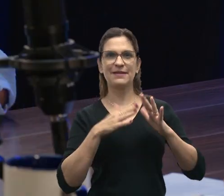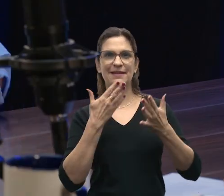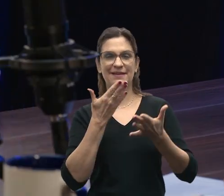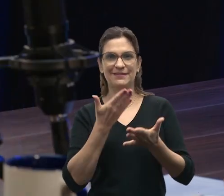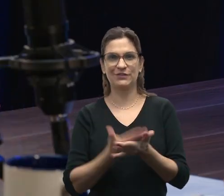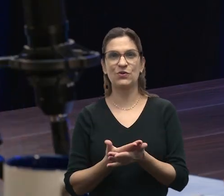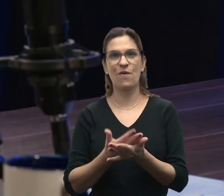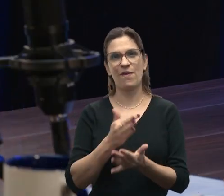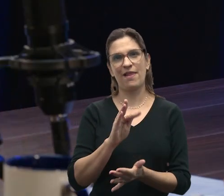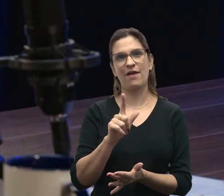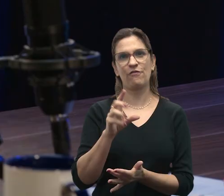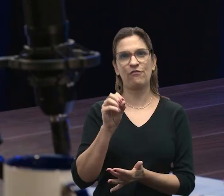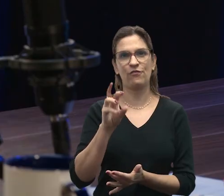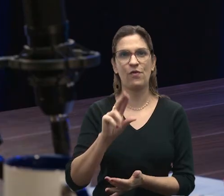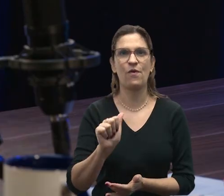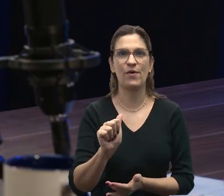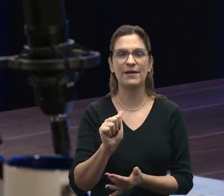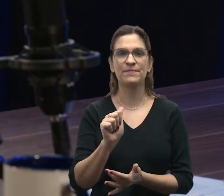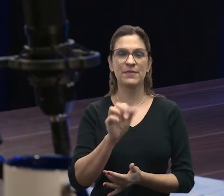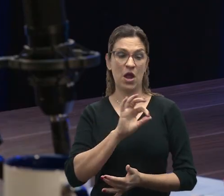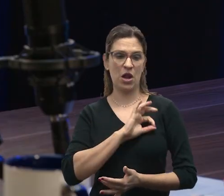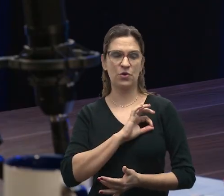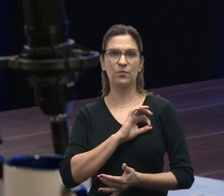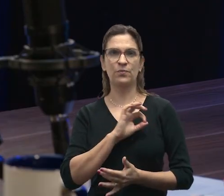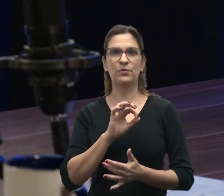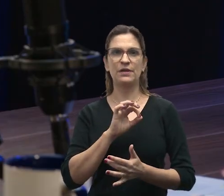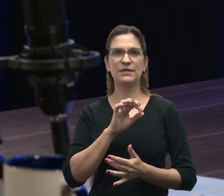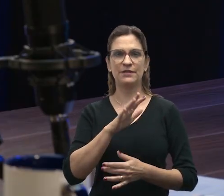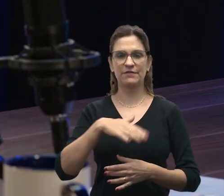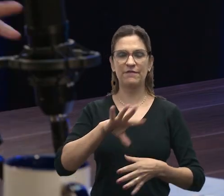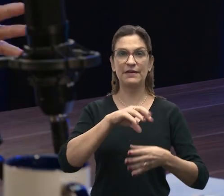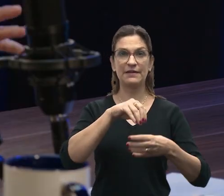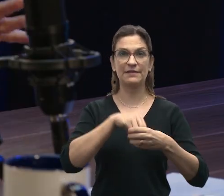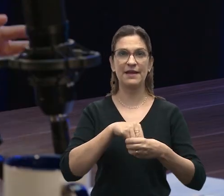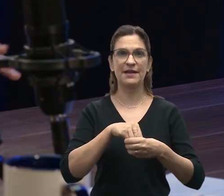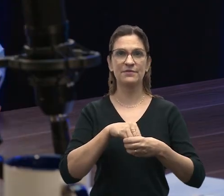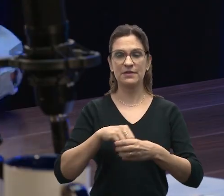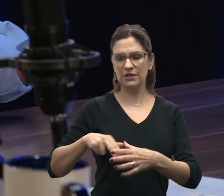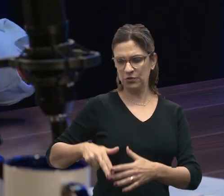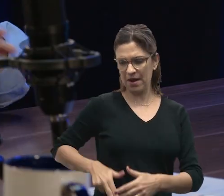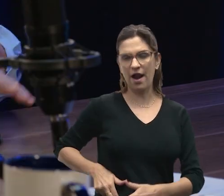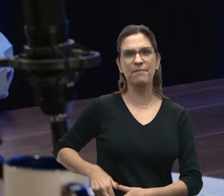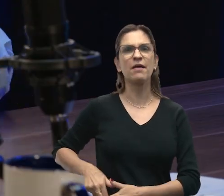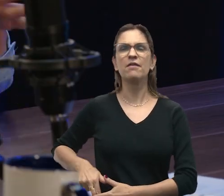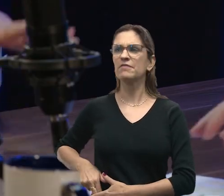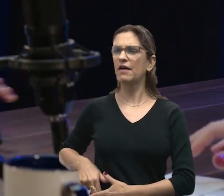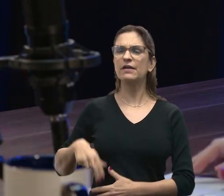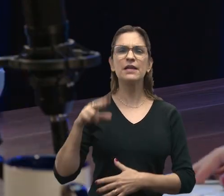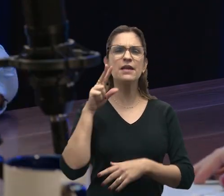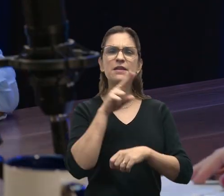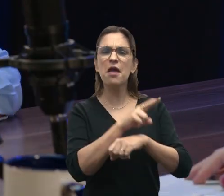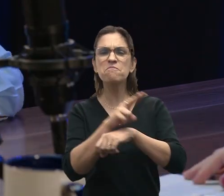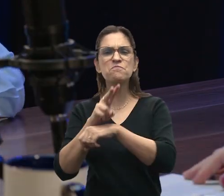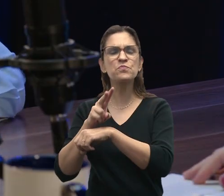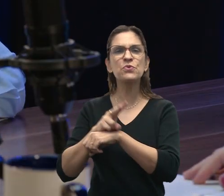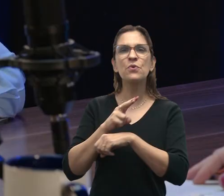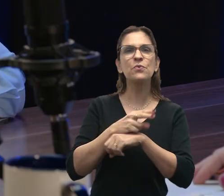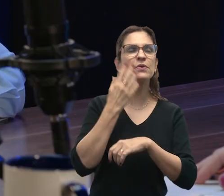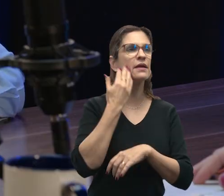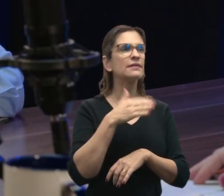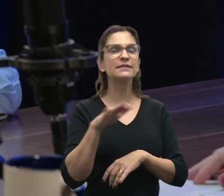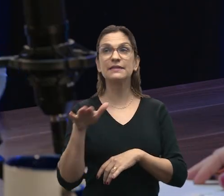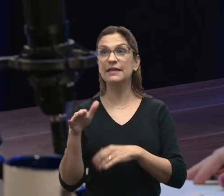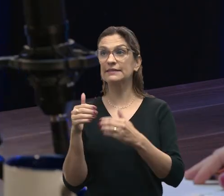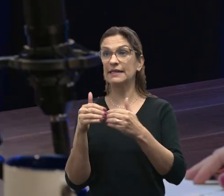a gente tinha um guarda que tinha uma arma. Um vigilante lá, que cuidava das crianças, enfim, da portaria